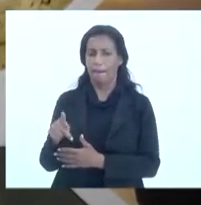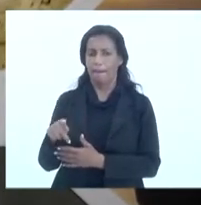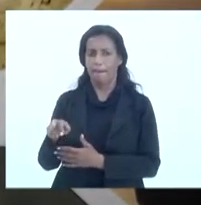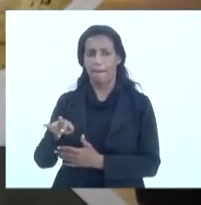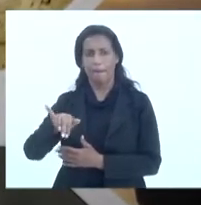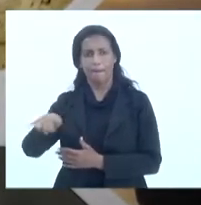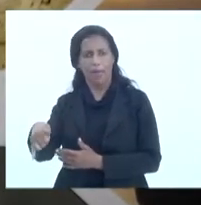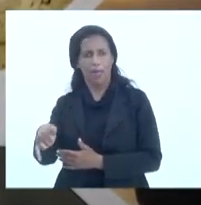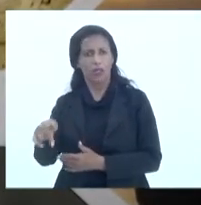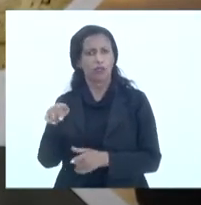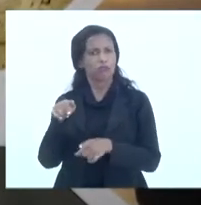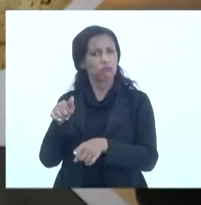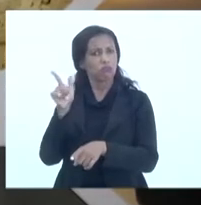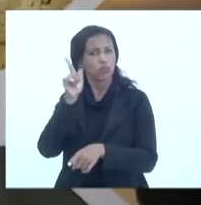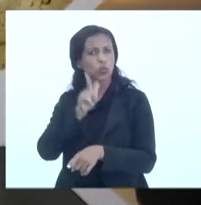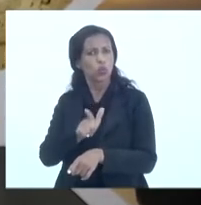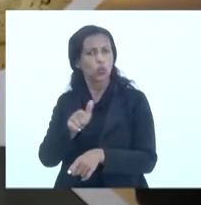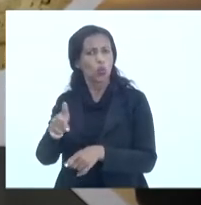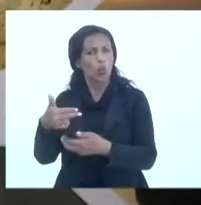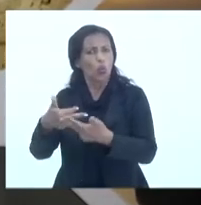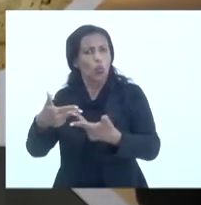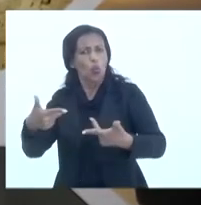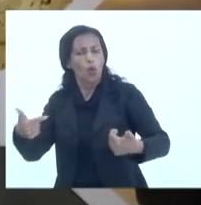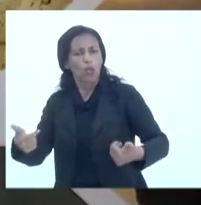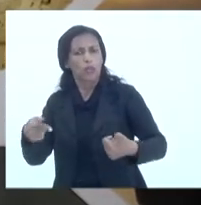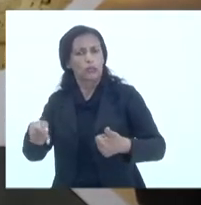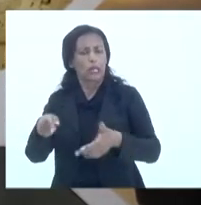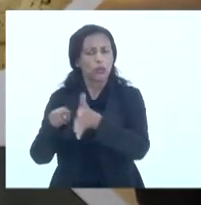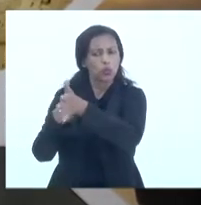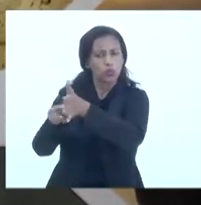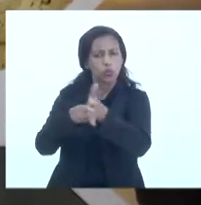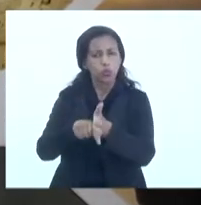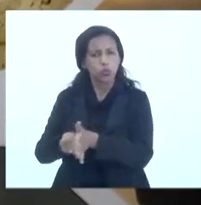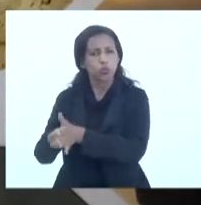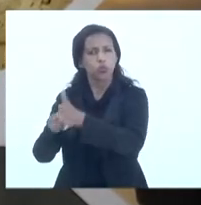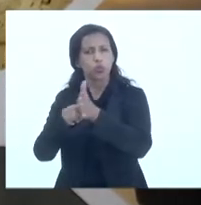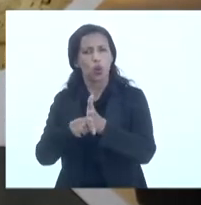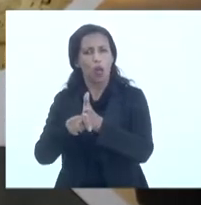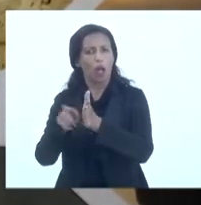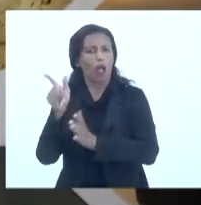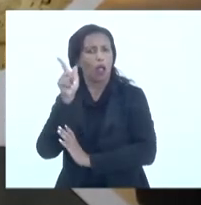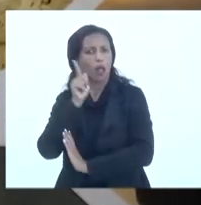comum a gente conseguir, dada a qualidade dos nossos pesquisadores,